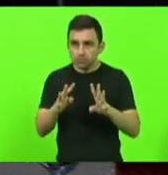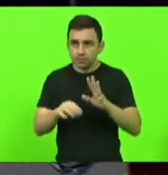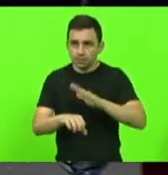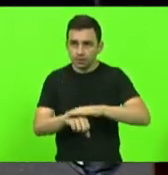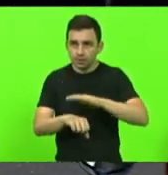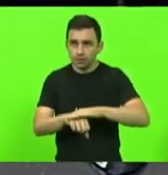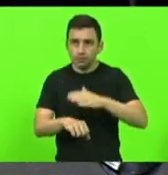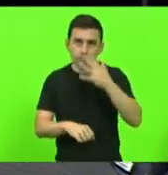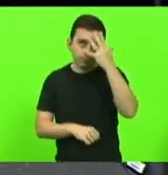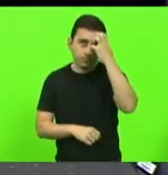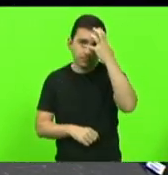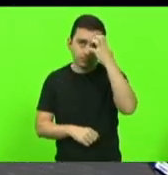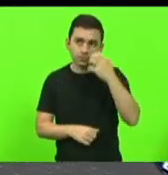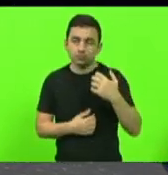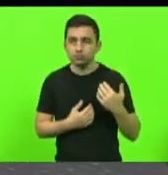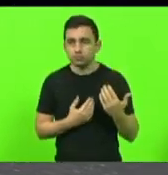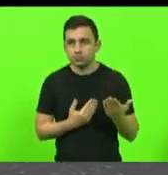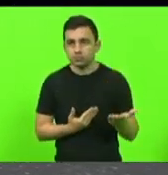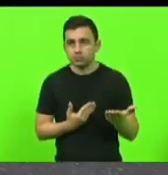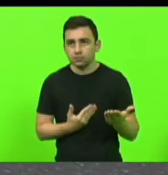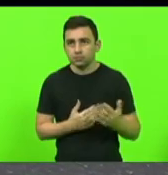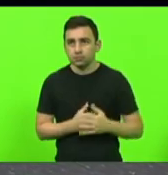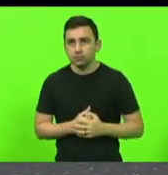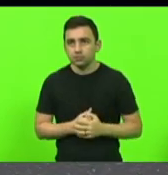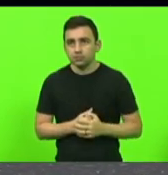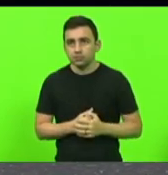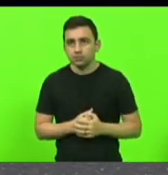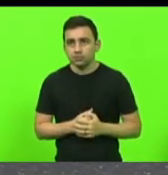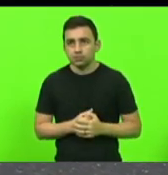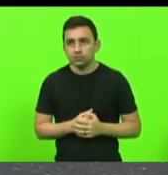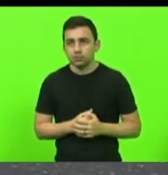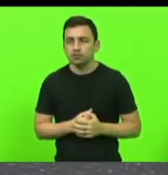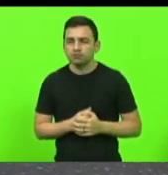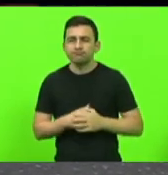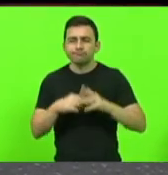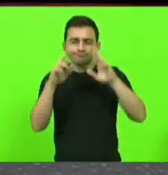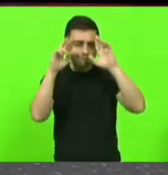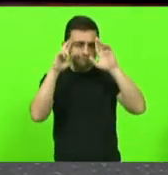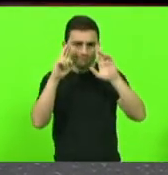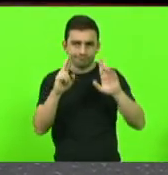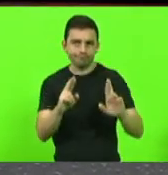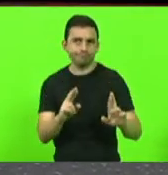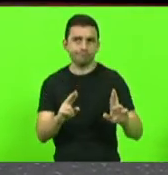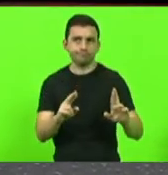deputado Ismael dos Santos, que temos por ele muito respeito,